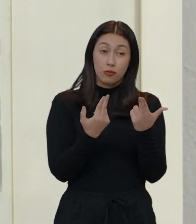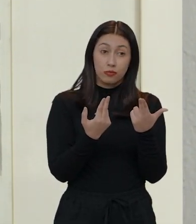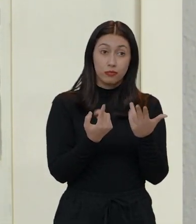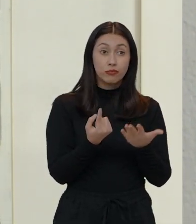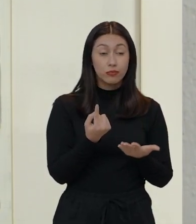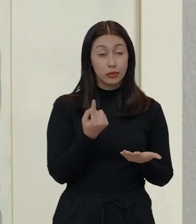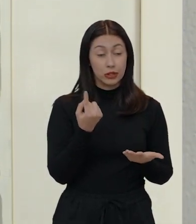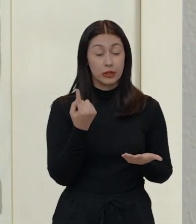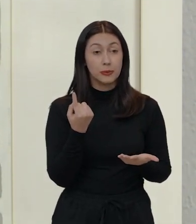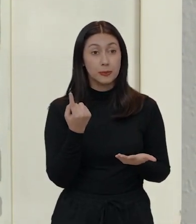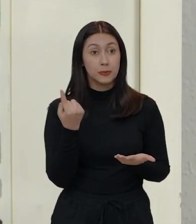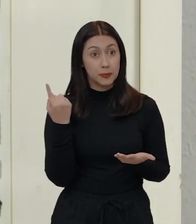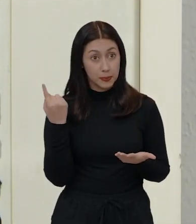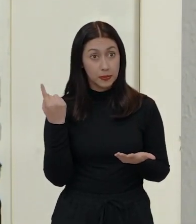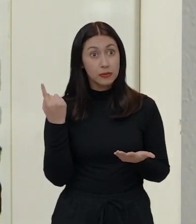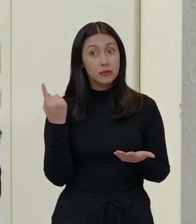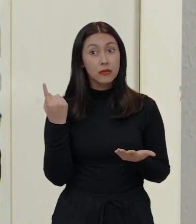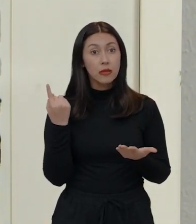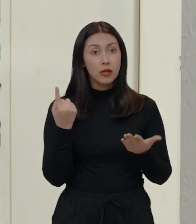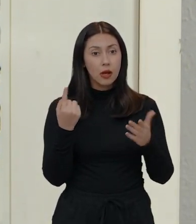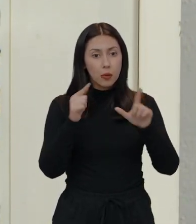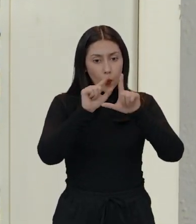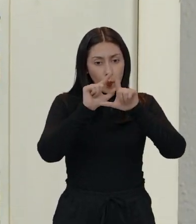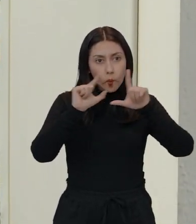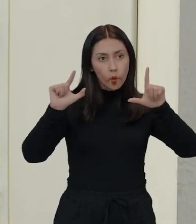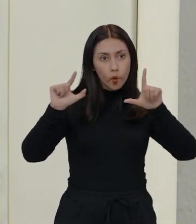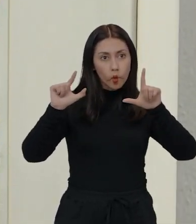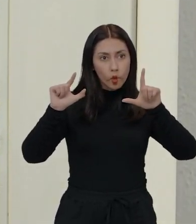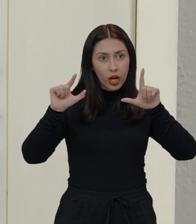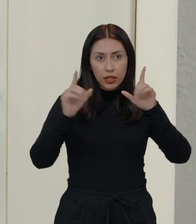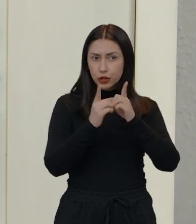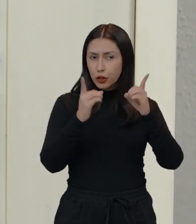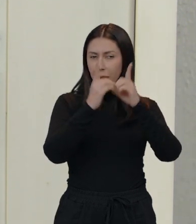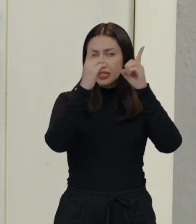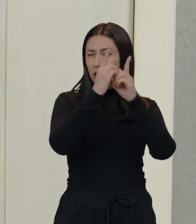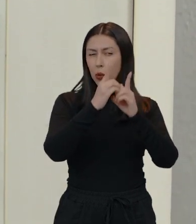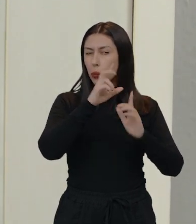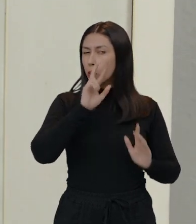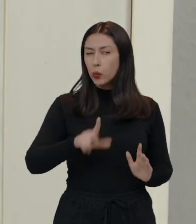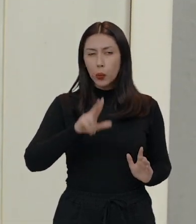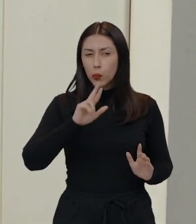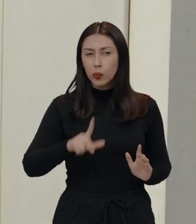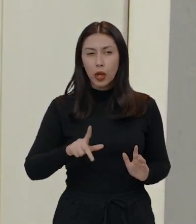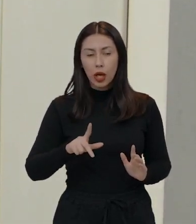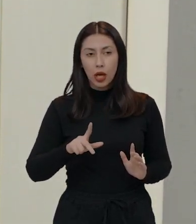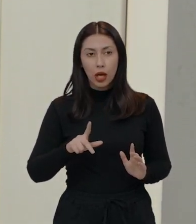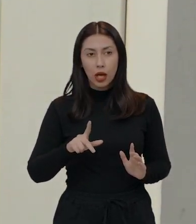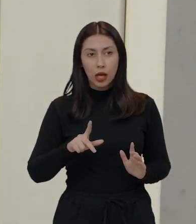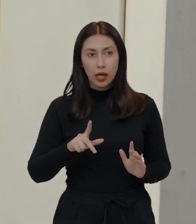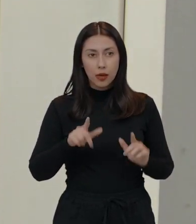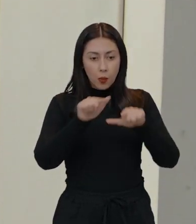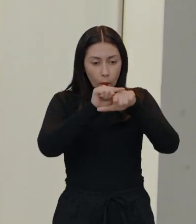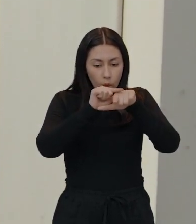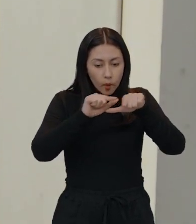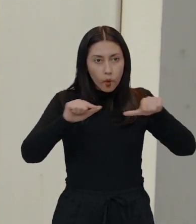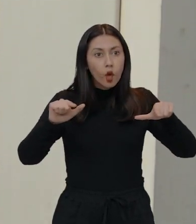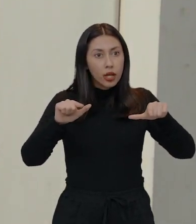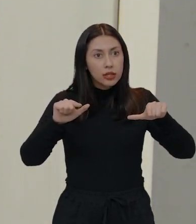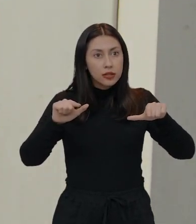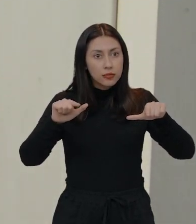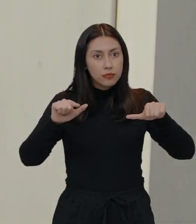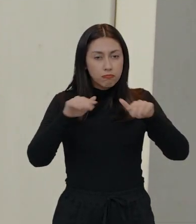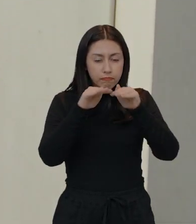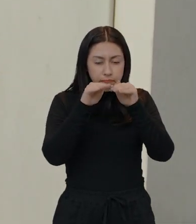plana, né? Não, ela não tem a dimensão. A dimensão é mais de efeito óptico, né? Mas o gostoso é você apalpar, né? É a